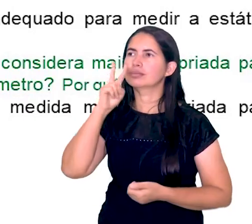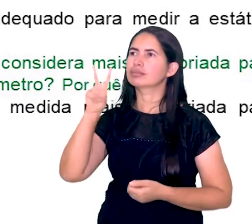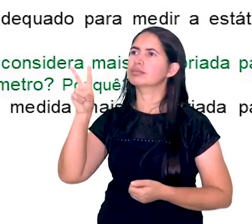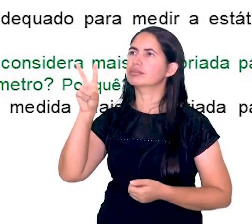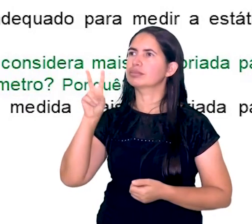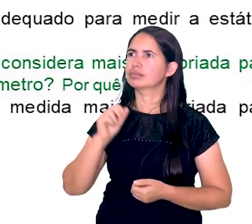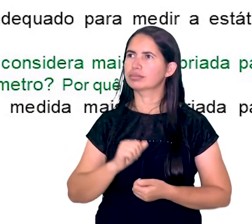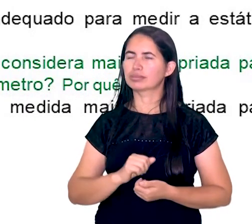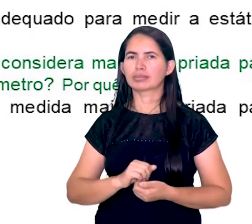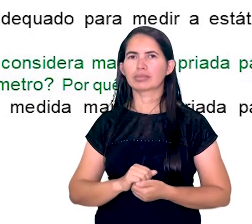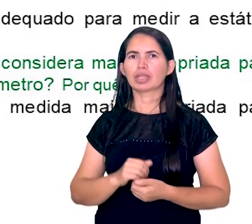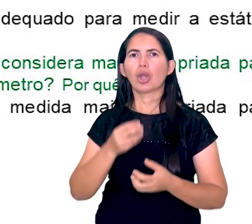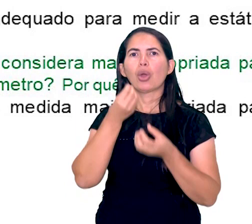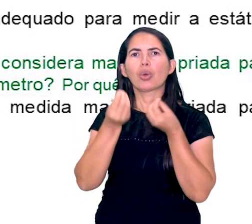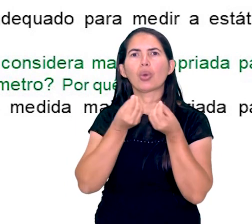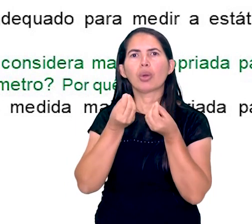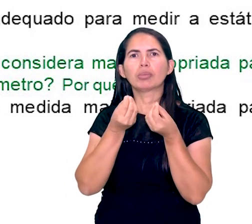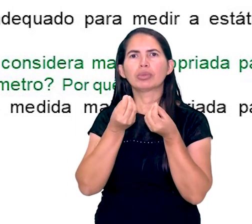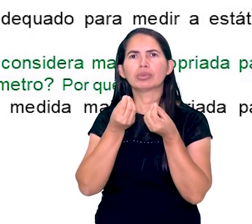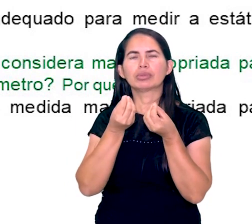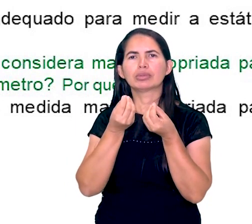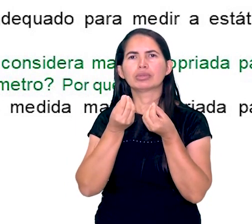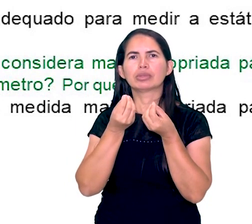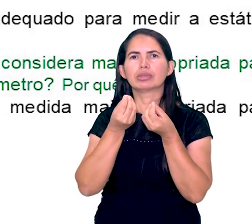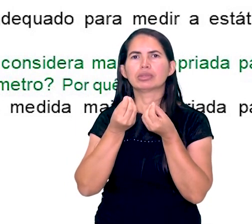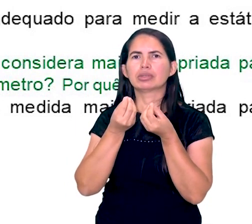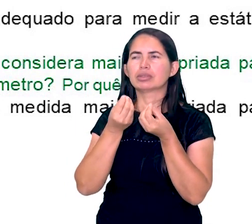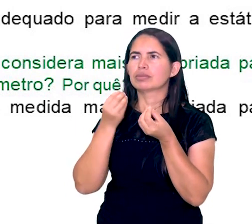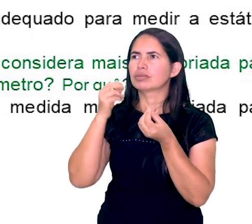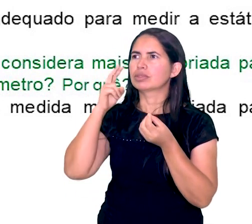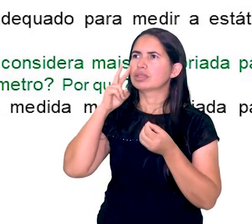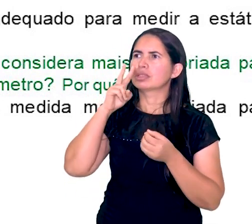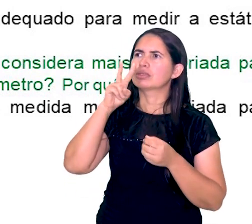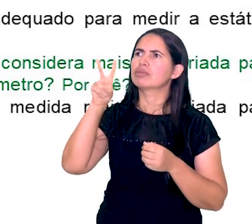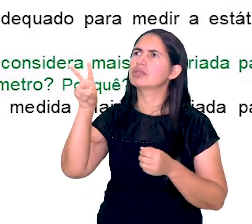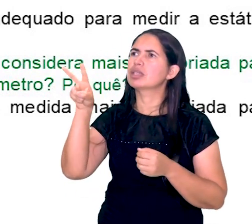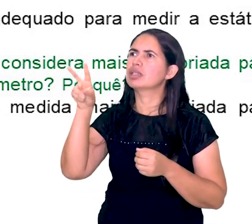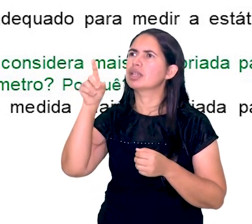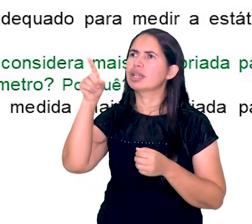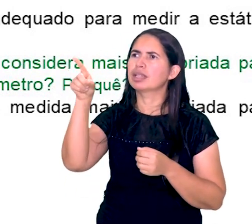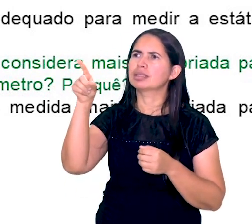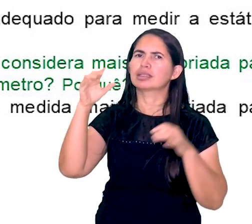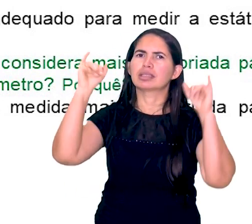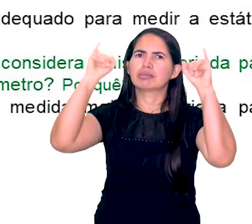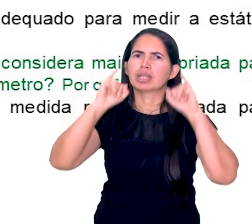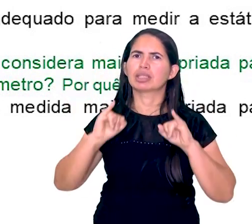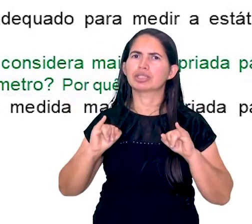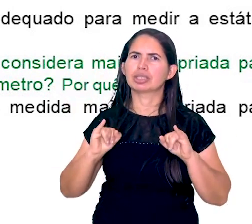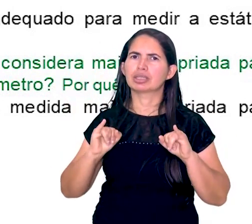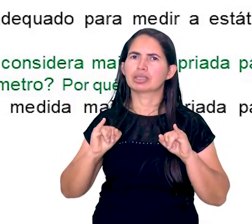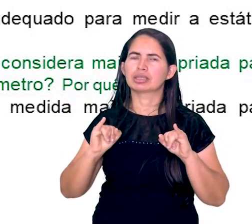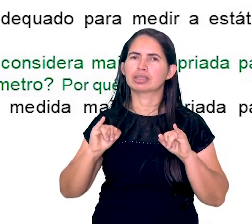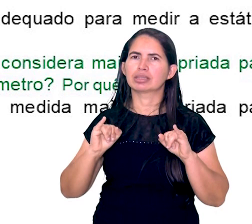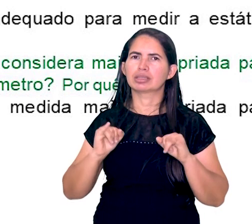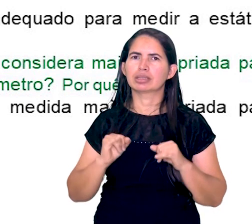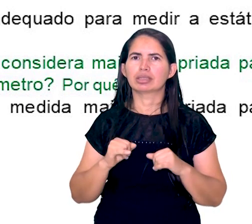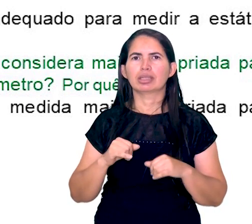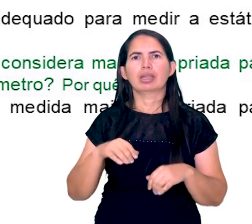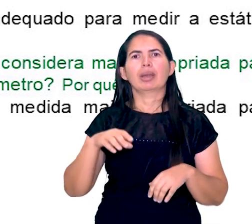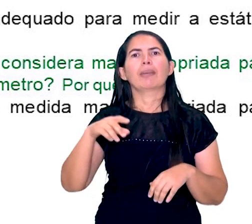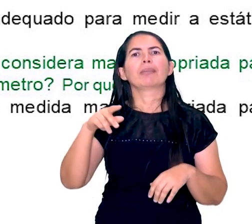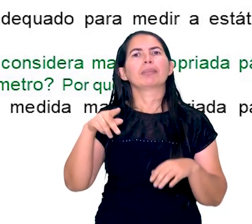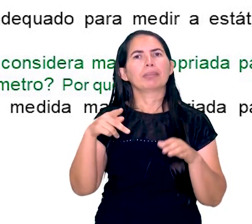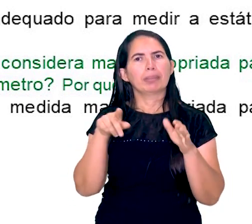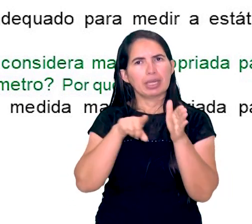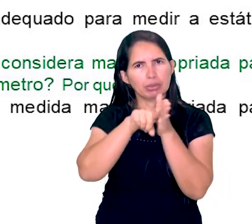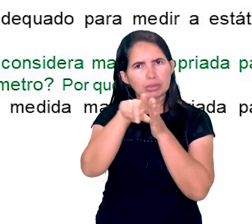Vejam. Como você se colocaria nessa figura? E aí? Questões muito pessoais,